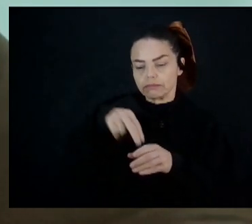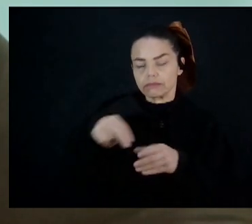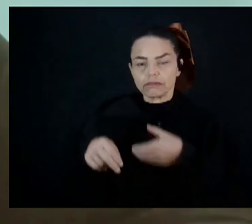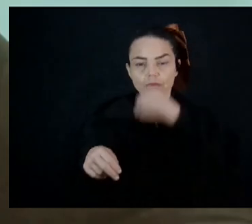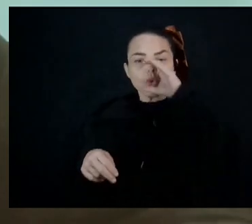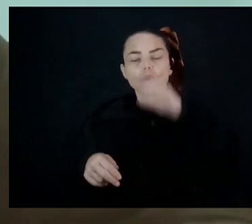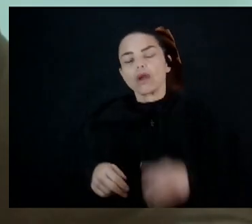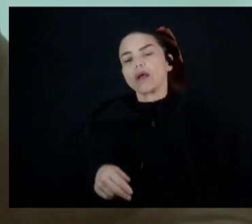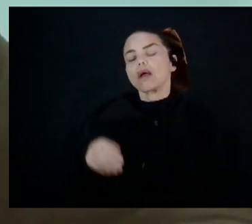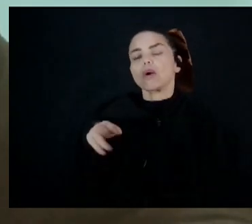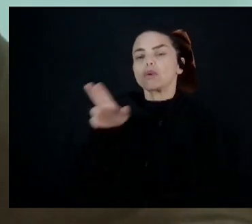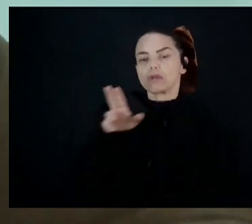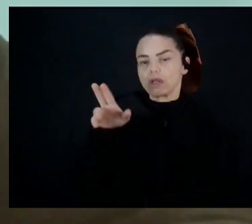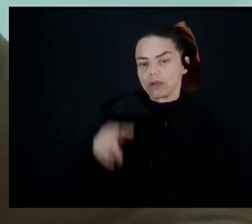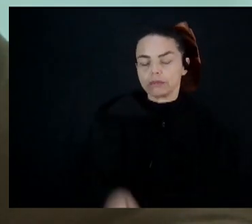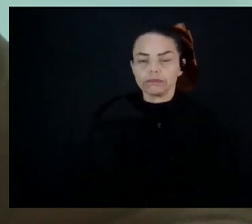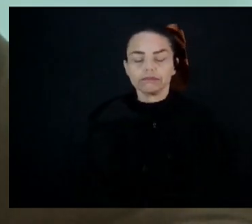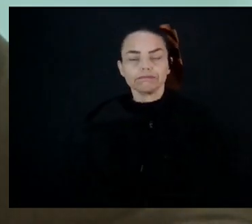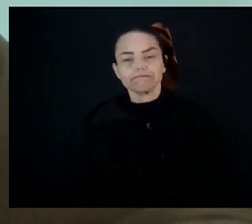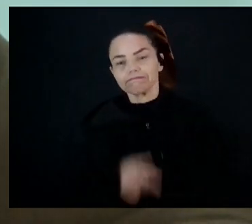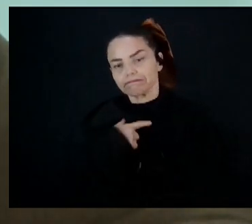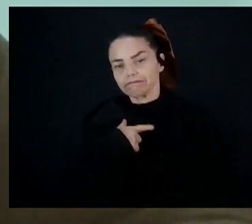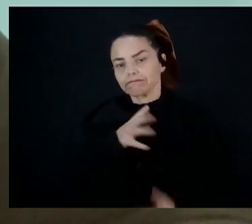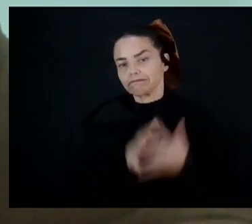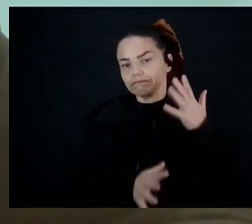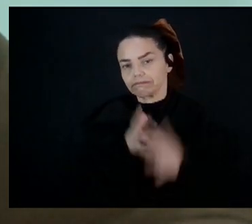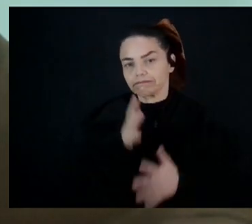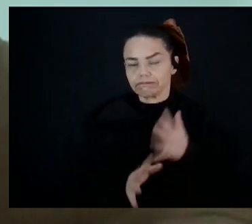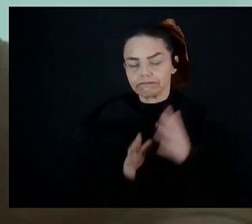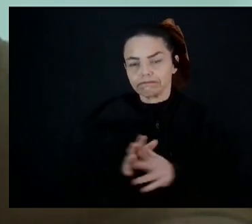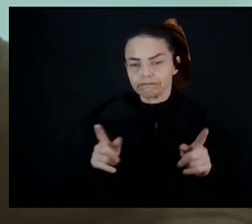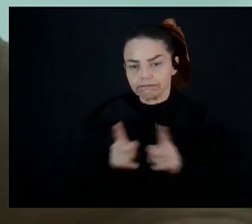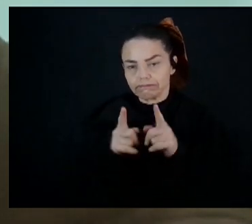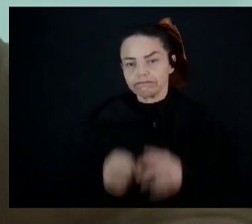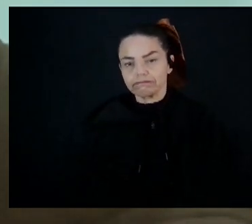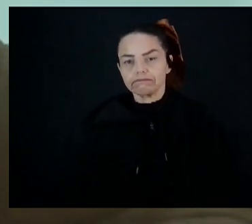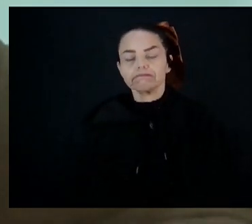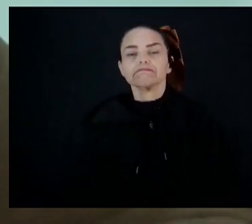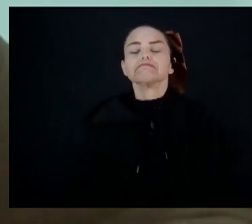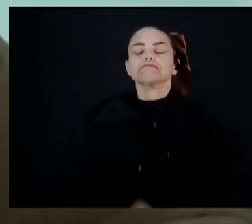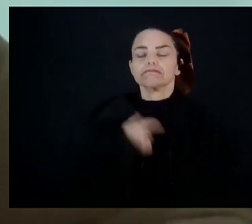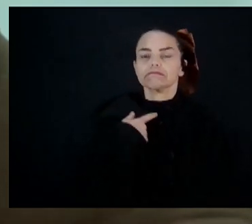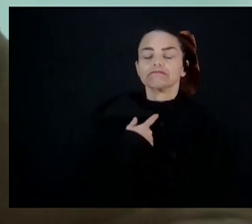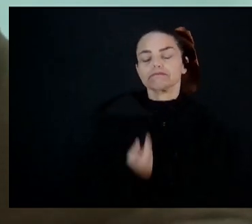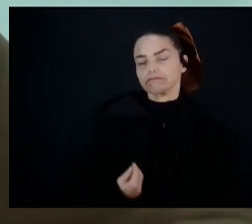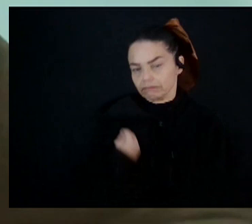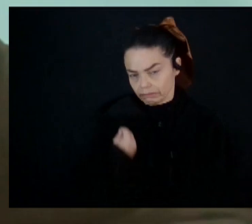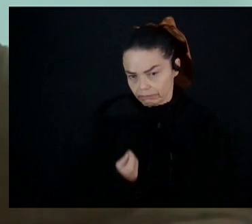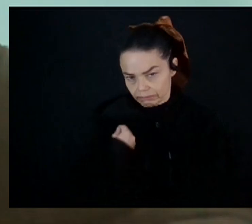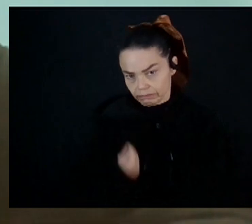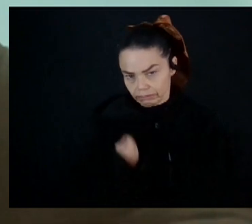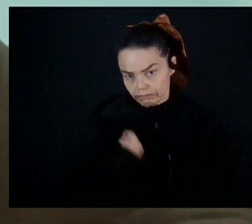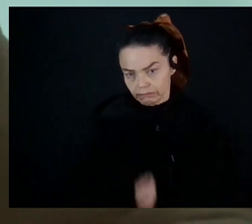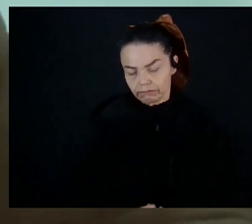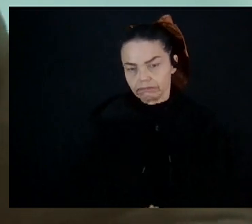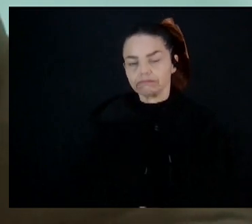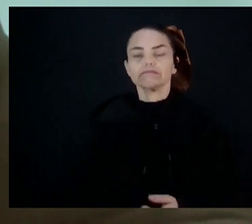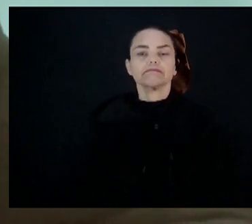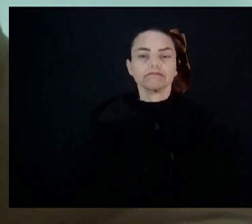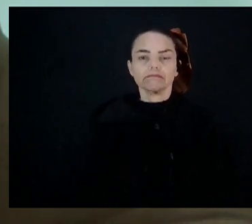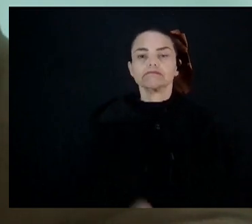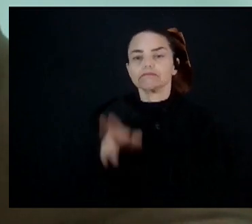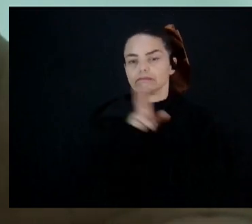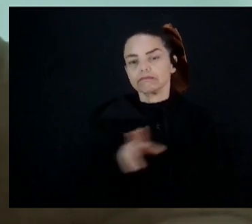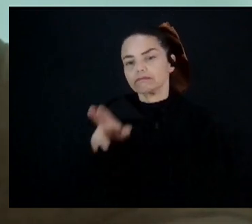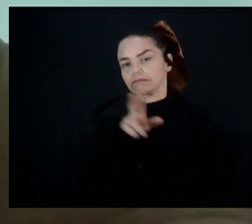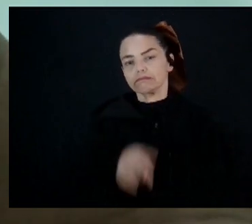de quanto a longo prazo isso pode atrapalhar em outras coisas, né? Então nós estamos vivendo uma epidemia do uso abusivo